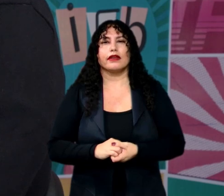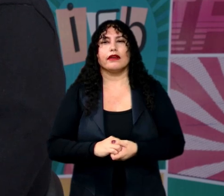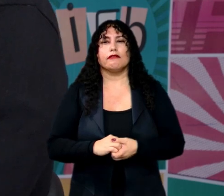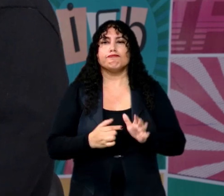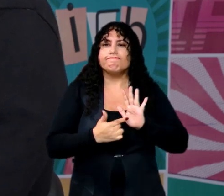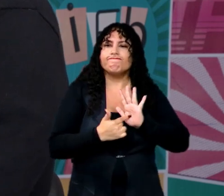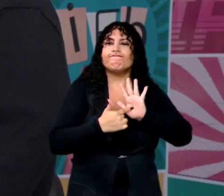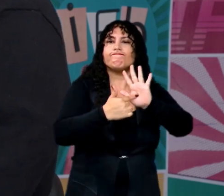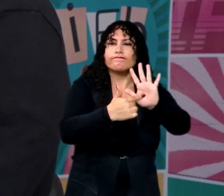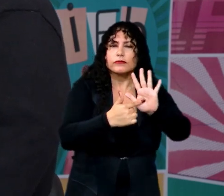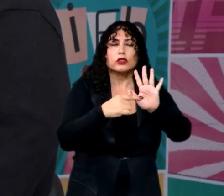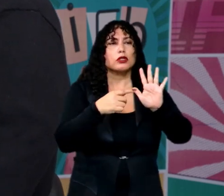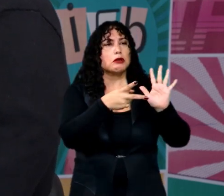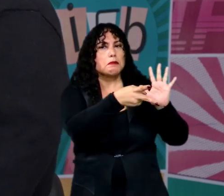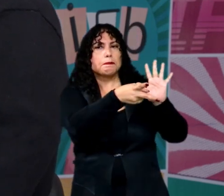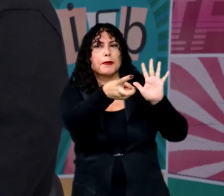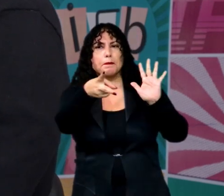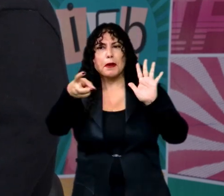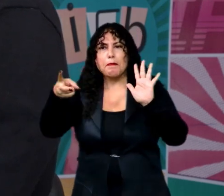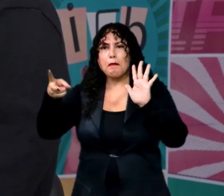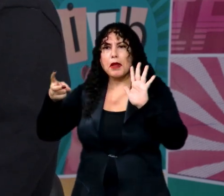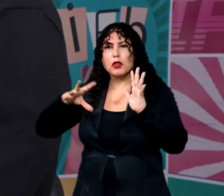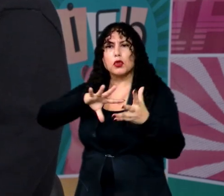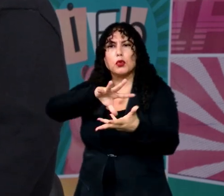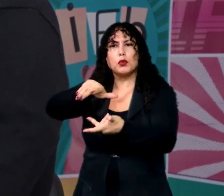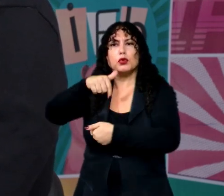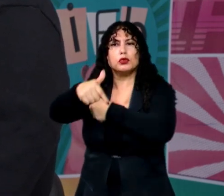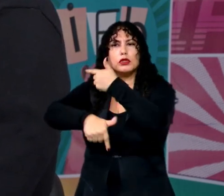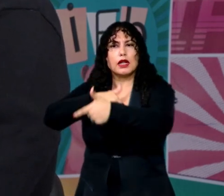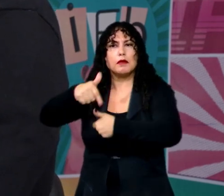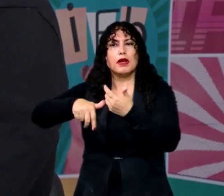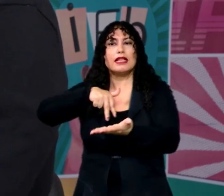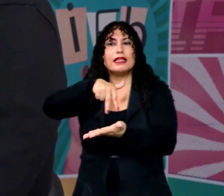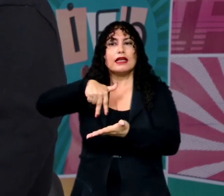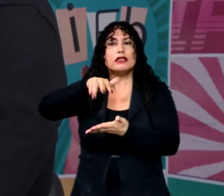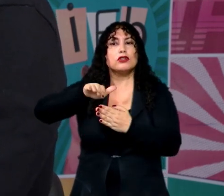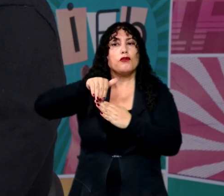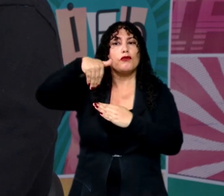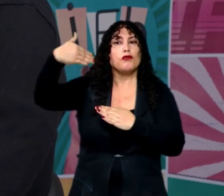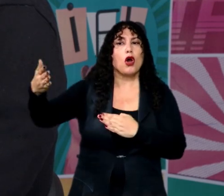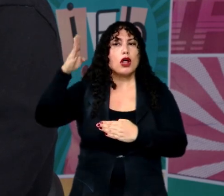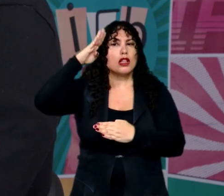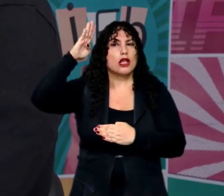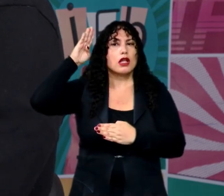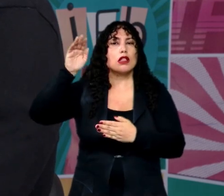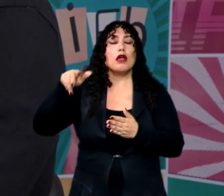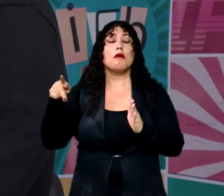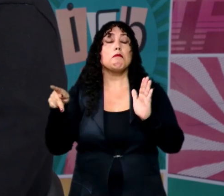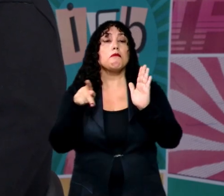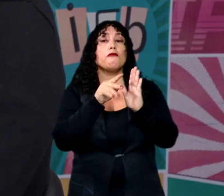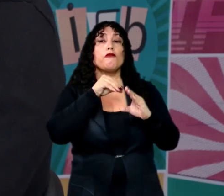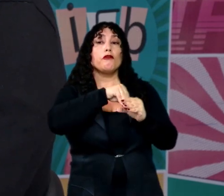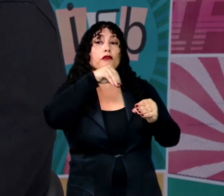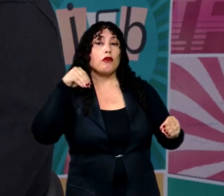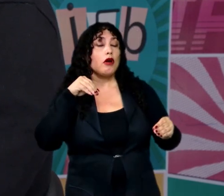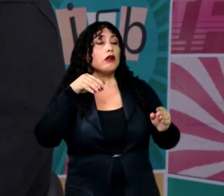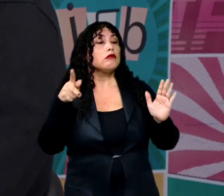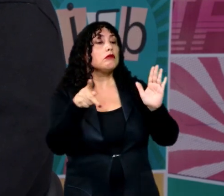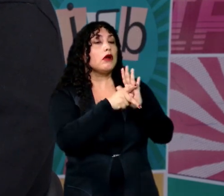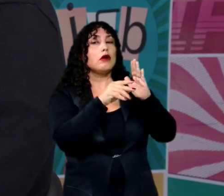reflexo do que a gente vê no mundo do trabalho da dança fora da academia e fora do próprio IFB. Uhum.